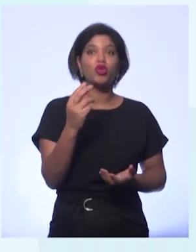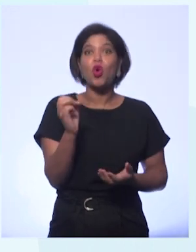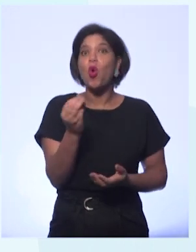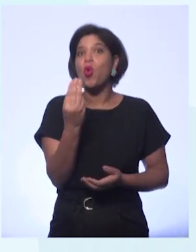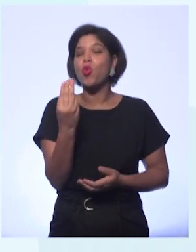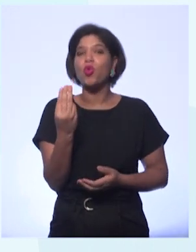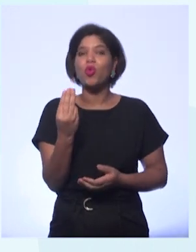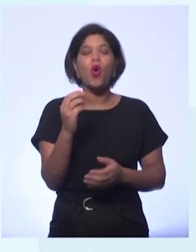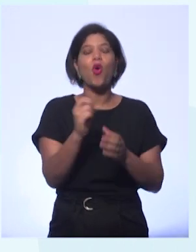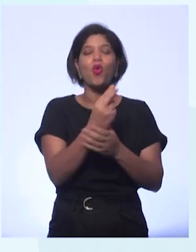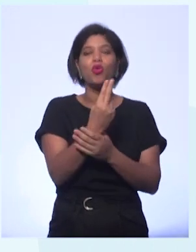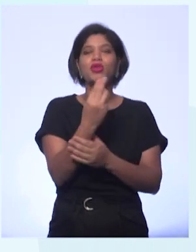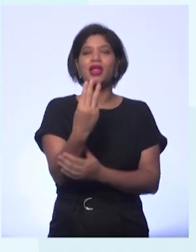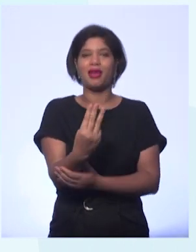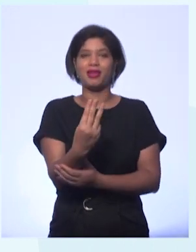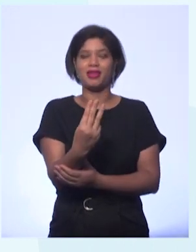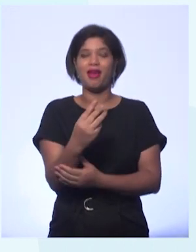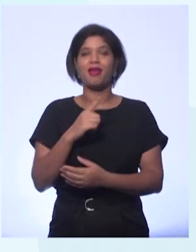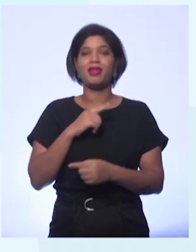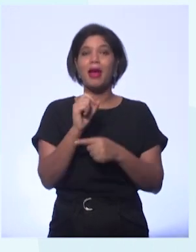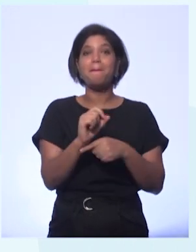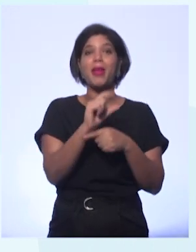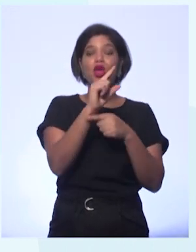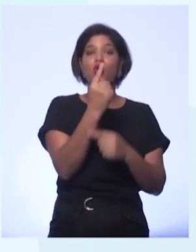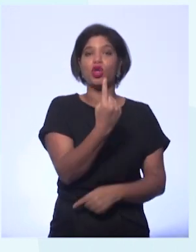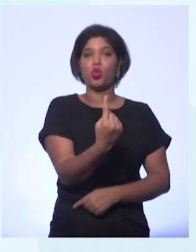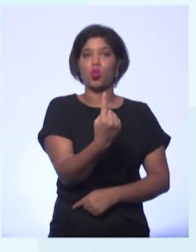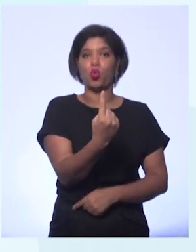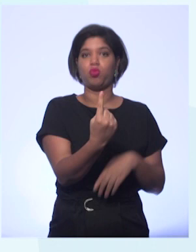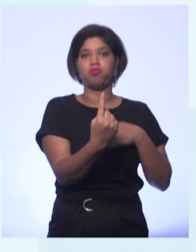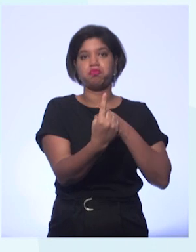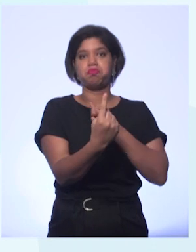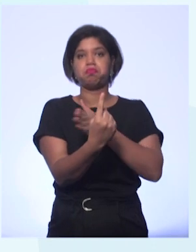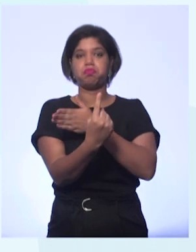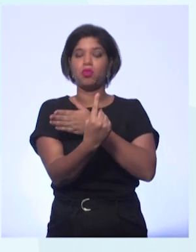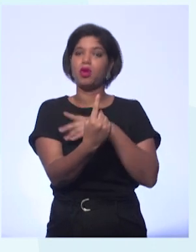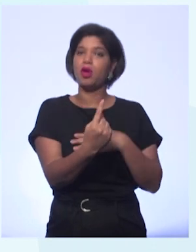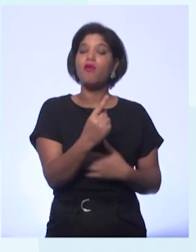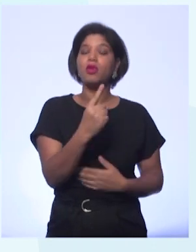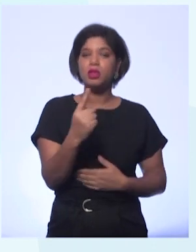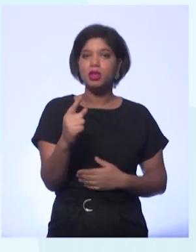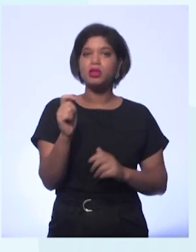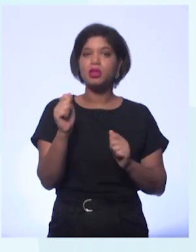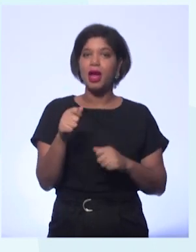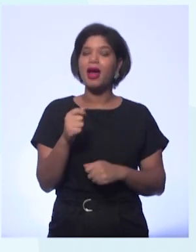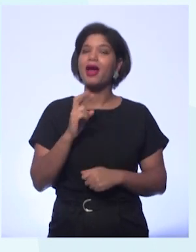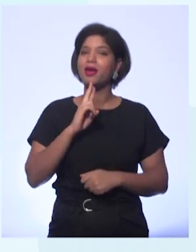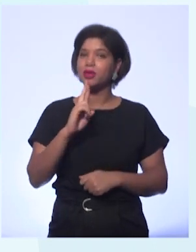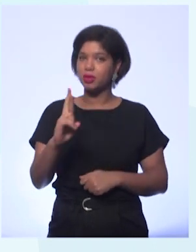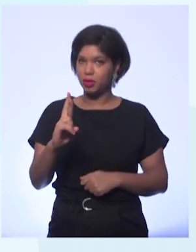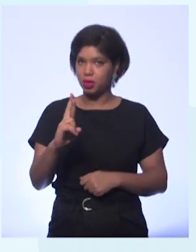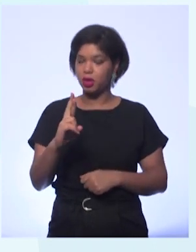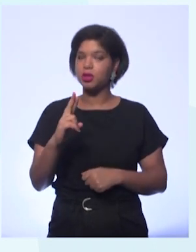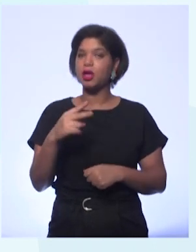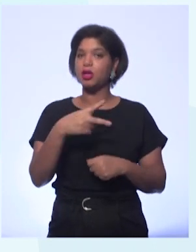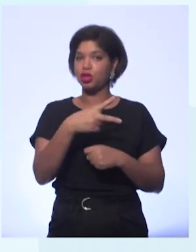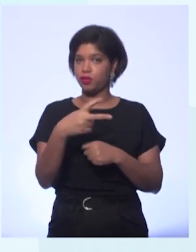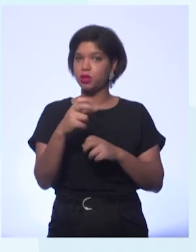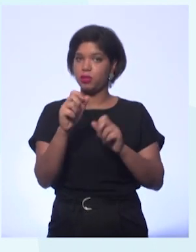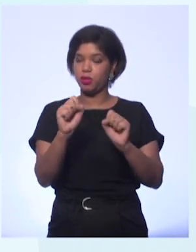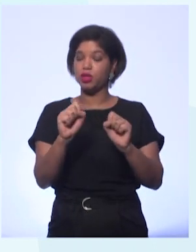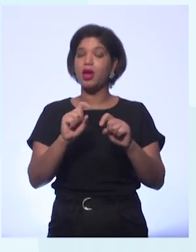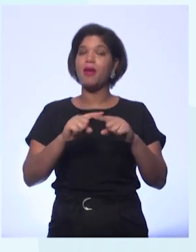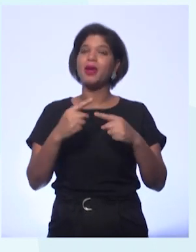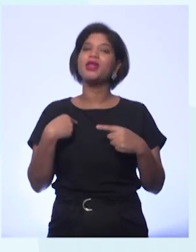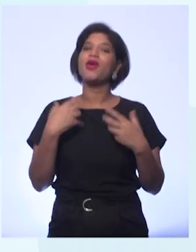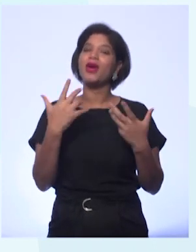Será? Quais delas são maiores que um inteiro? Se você quiser colocar qual é o resultado da divisão, você também pode colocar, tá bom? Mas o que eu quero mesmo é